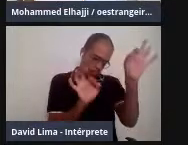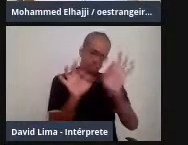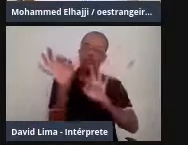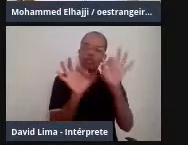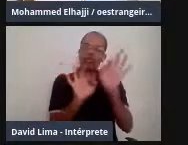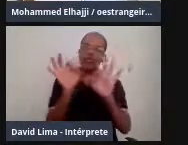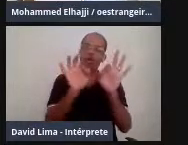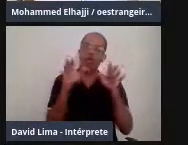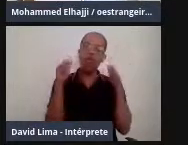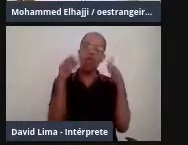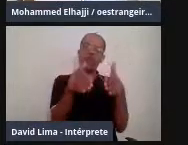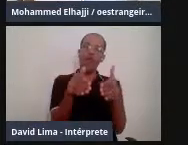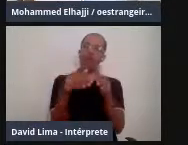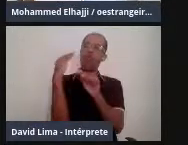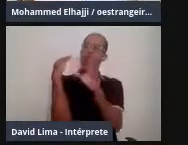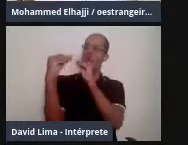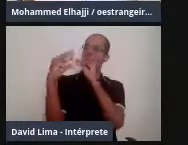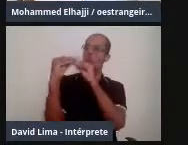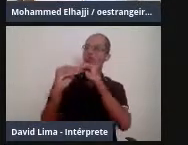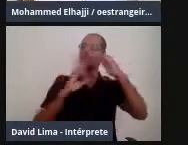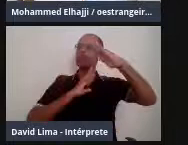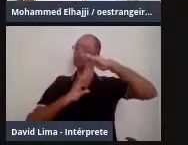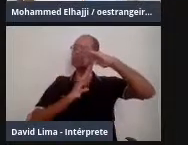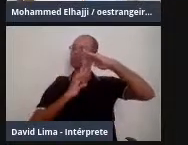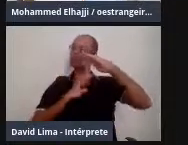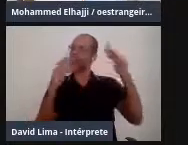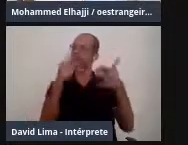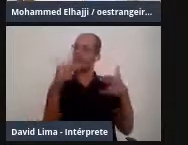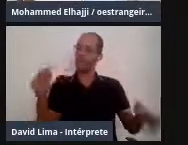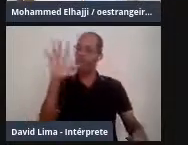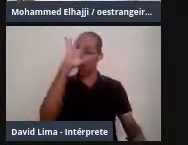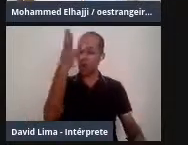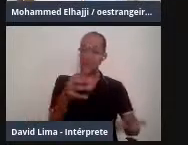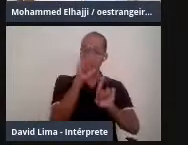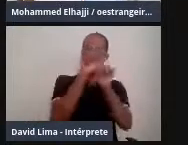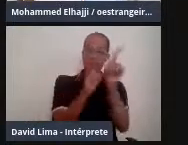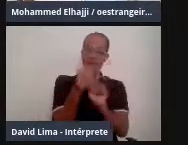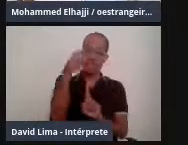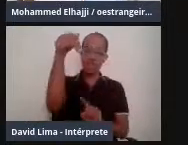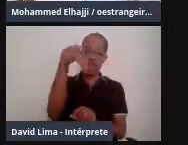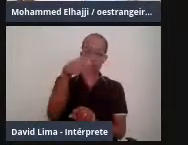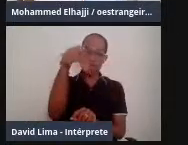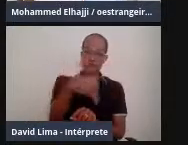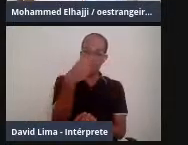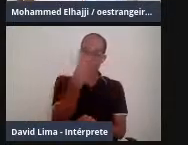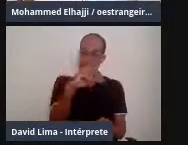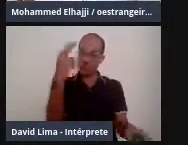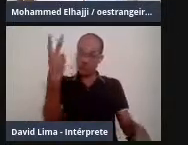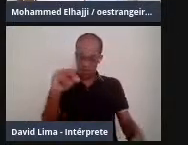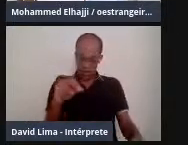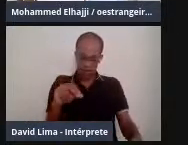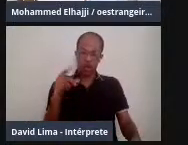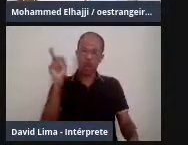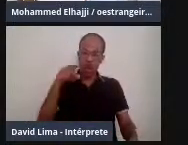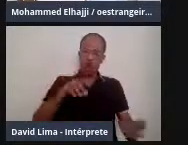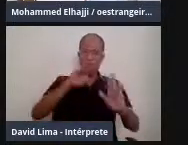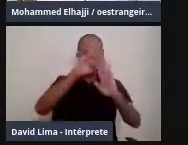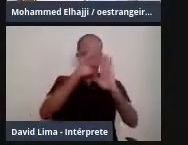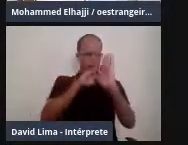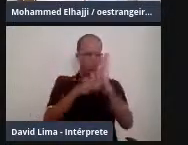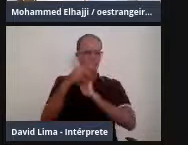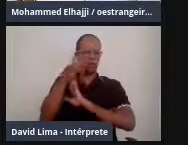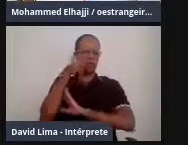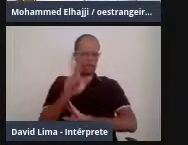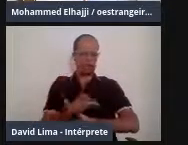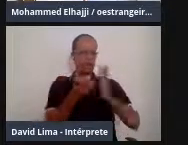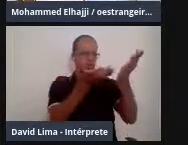fórum, Refúgios e Migrações, Desafios Contemporâneos, que aconteceu em novembro de 2020, uma programação muito interessante.